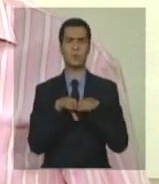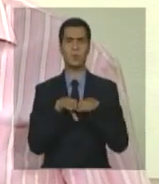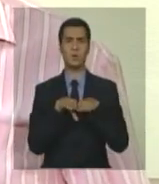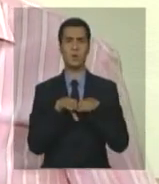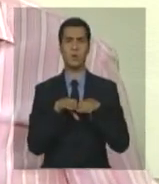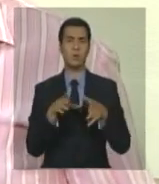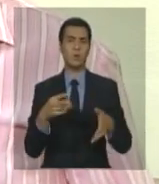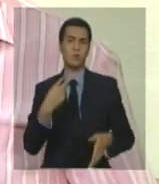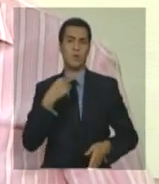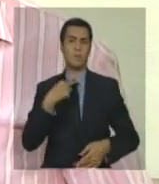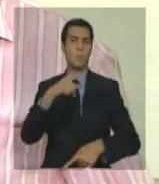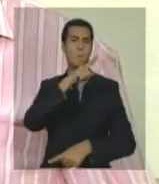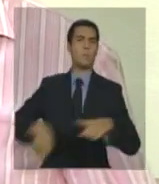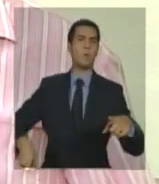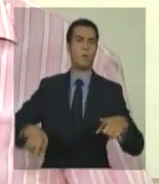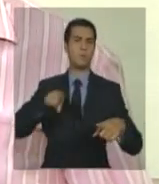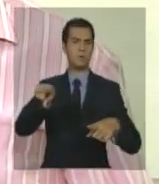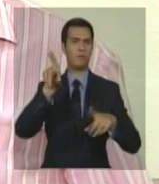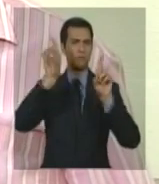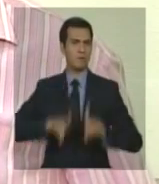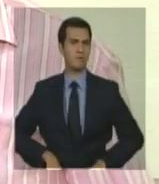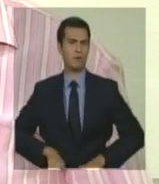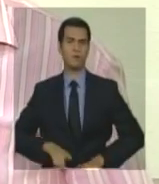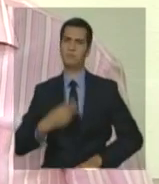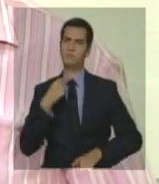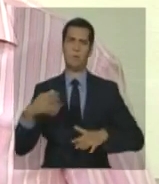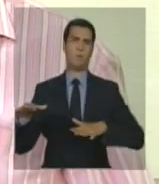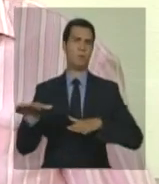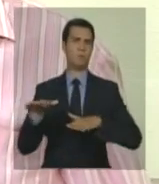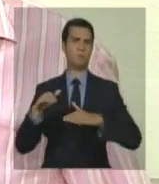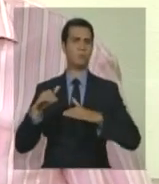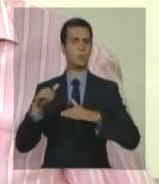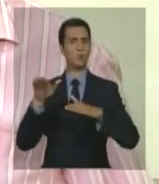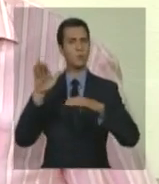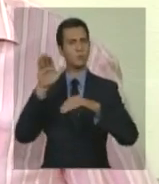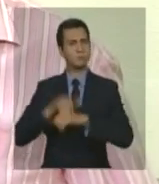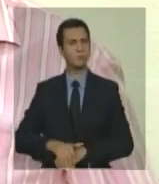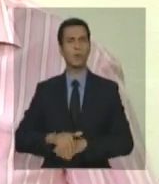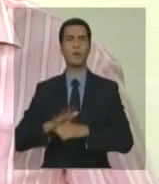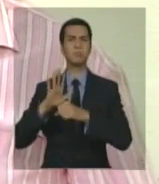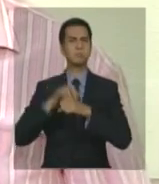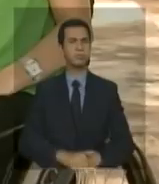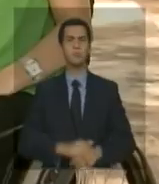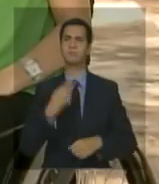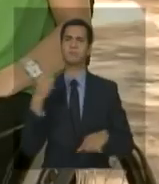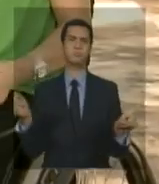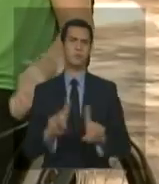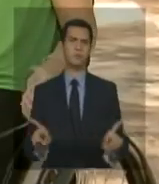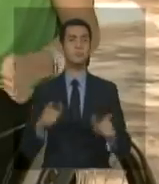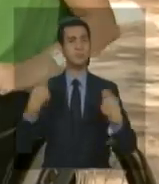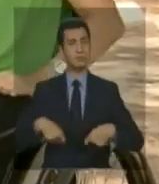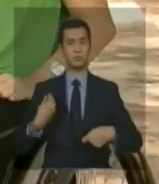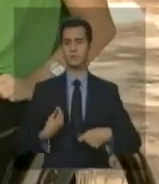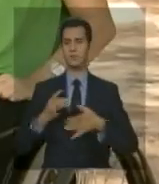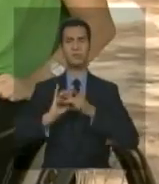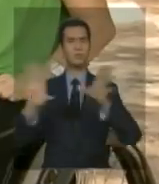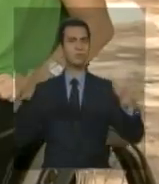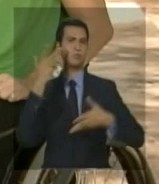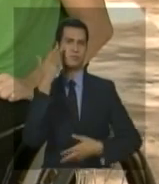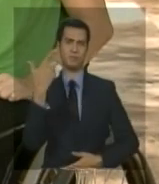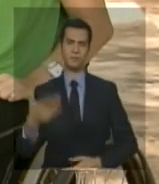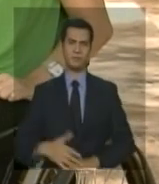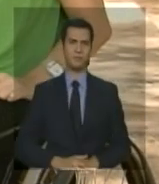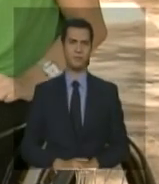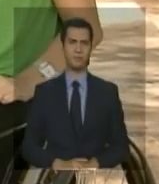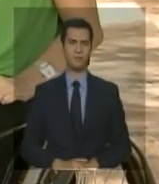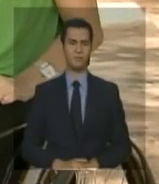pode ser negado, né, não pode ser sublimado, ele tem que ser vivenciado, vivido, né. Das pessoas com deficiência no Brasil,